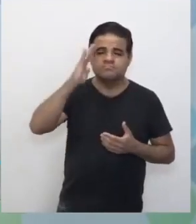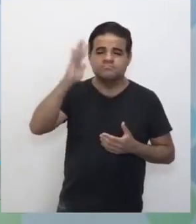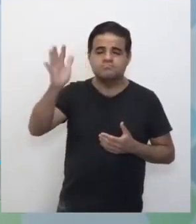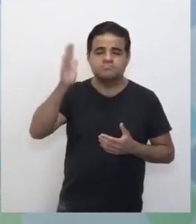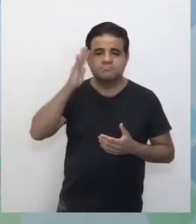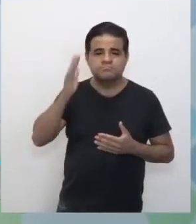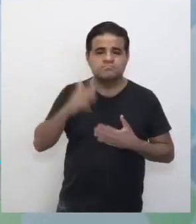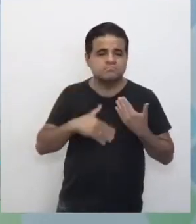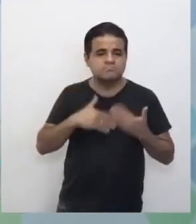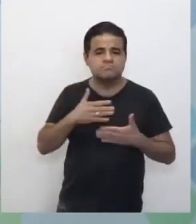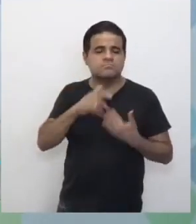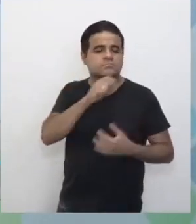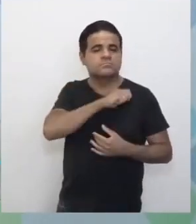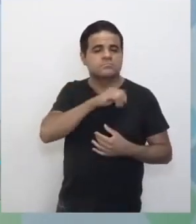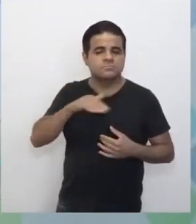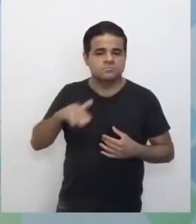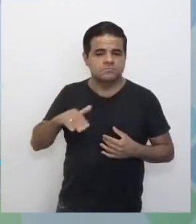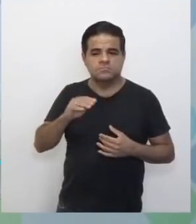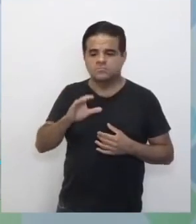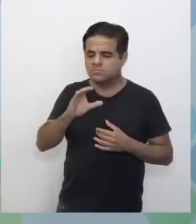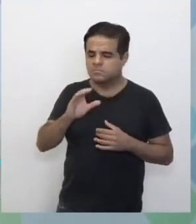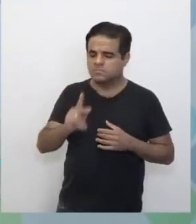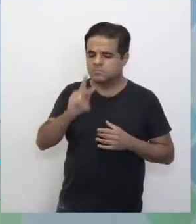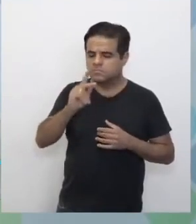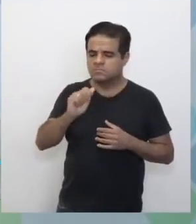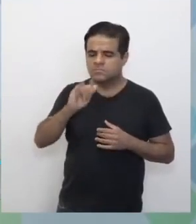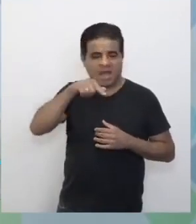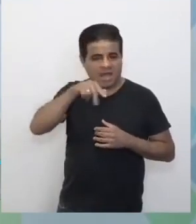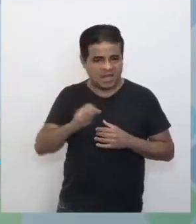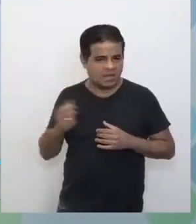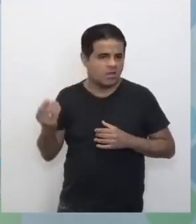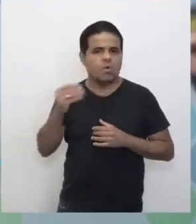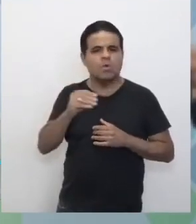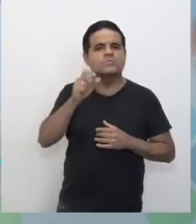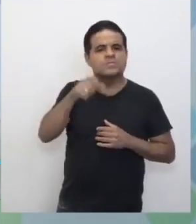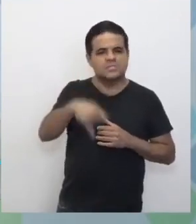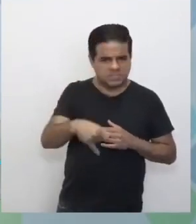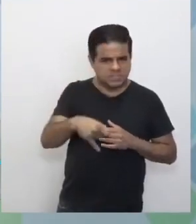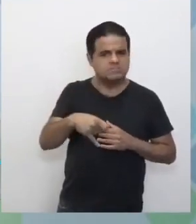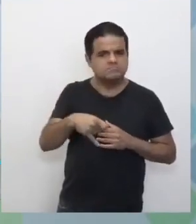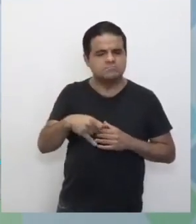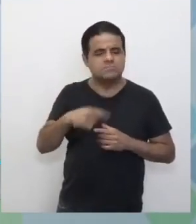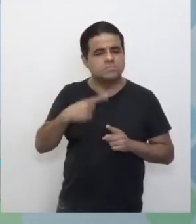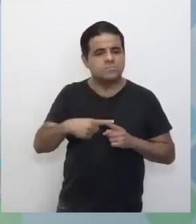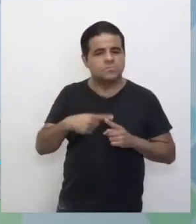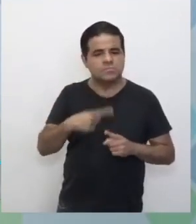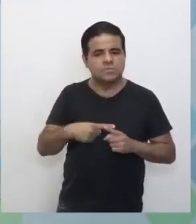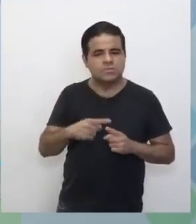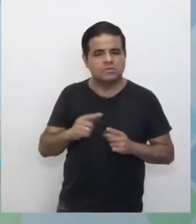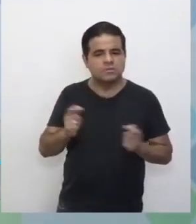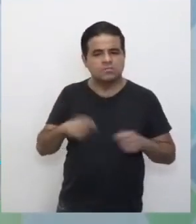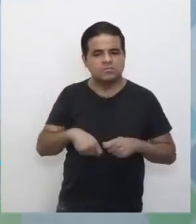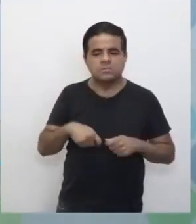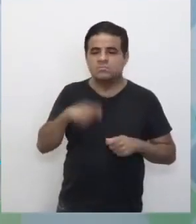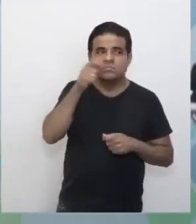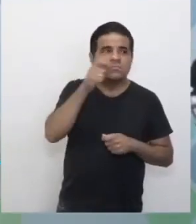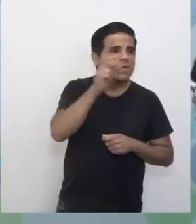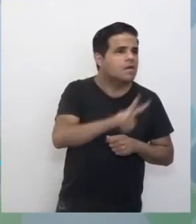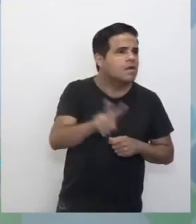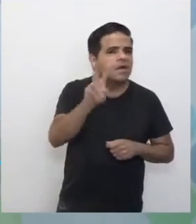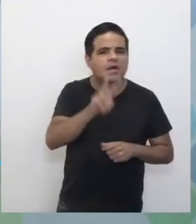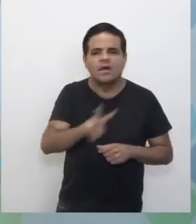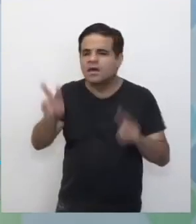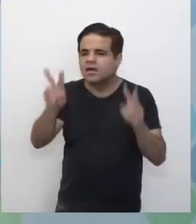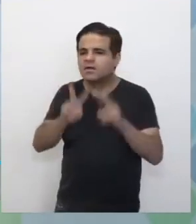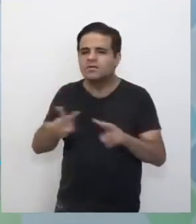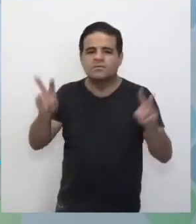daí. Vamos lá. O aluno Kaique, da professora Lívia, coloca assim: sim, porque poderíamos ver mais as paisagens